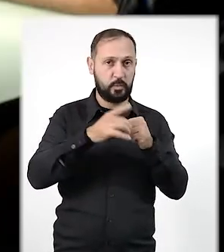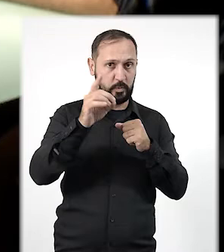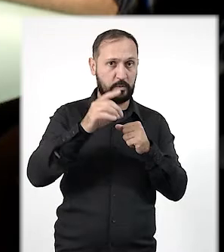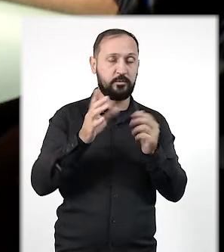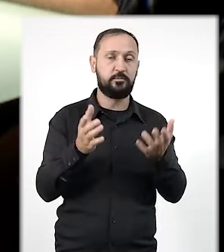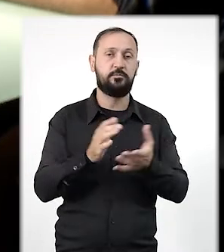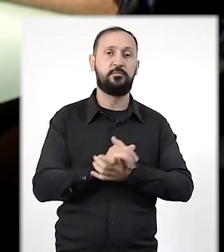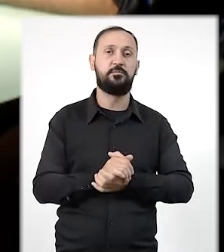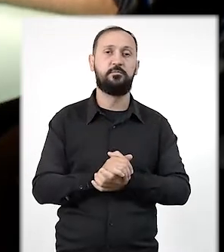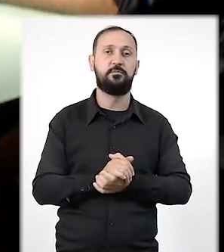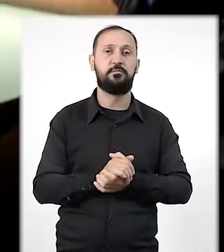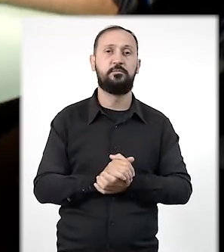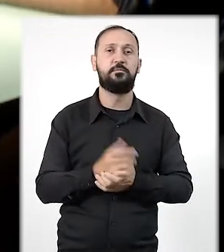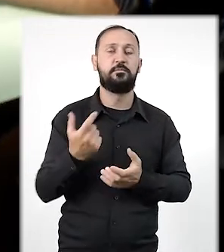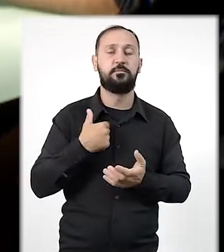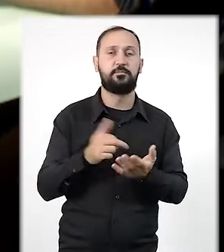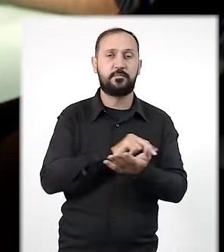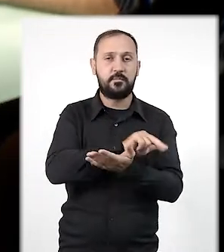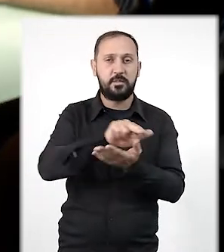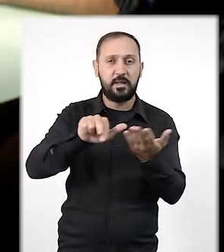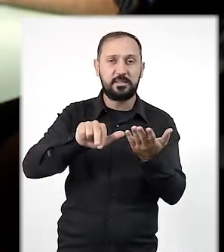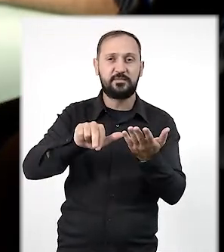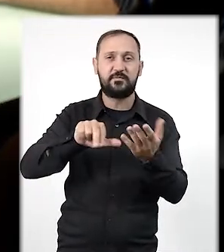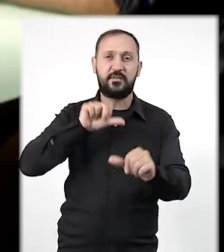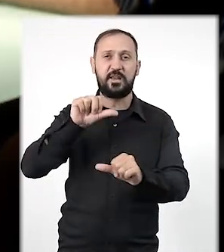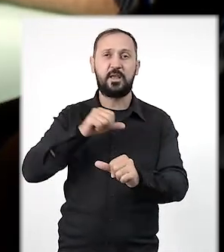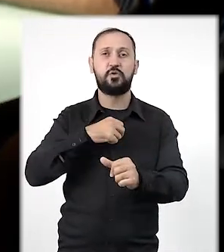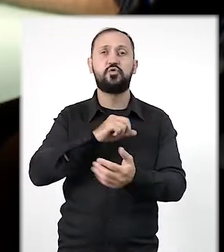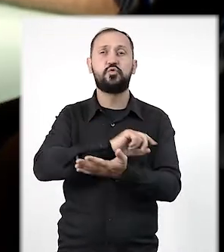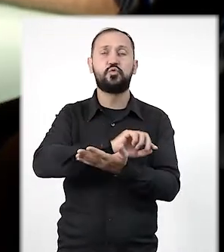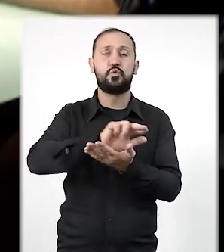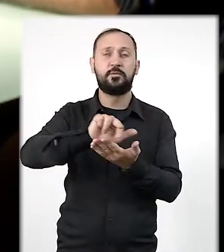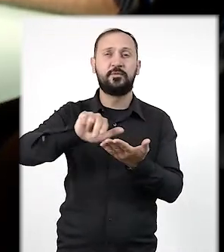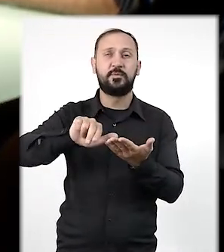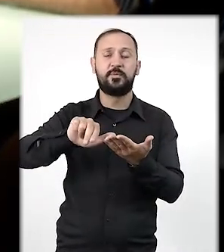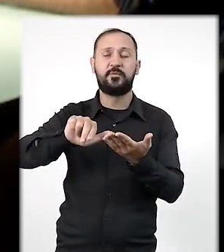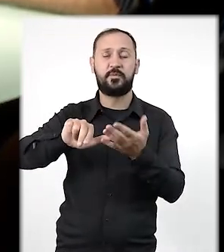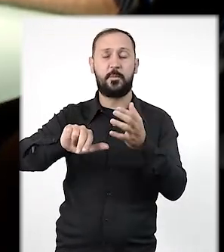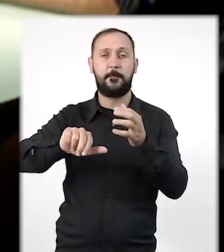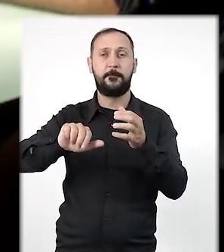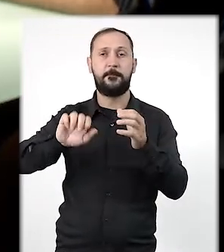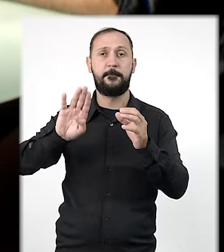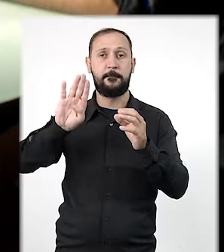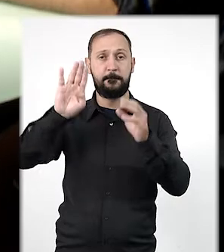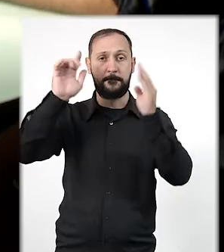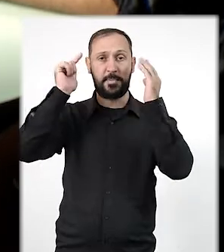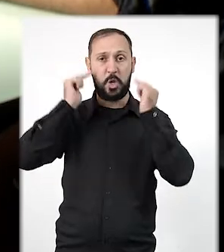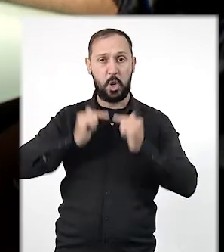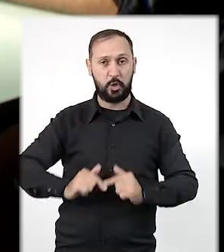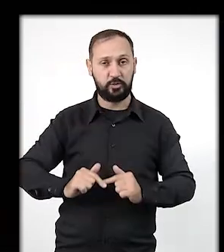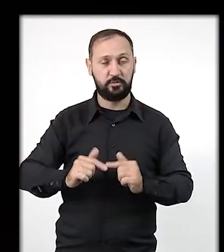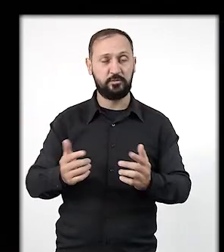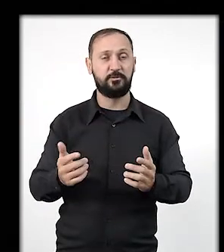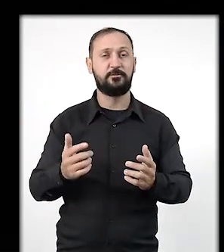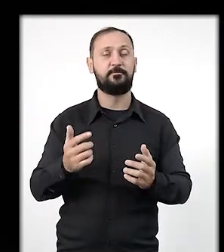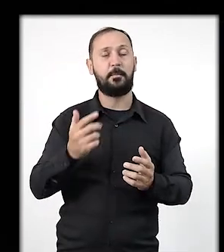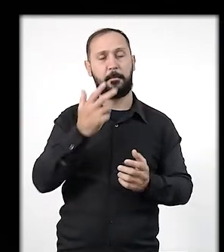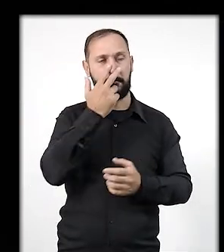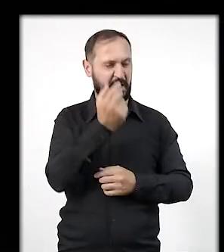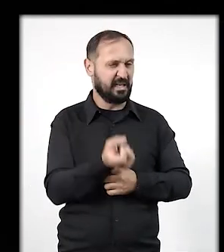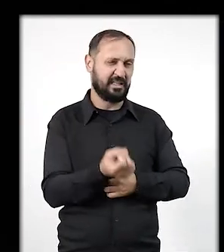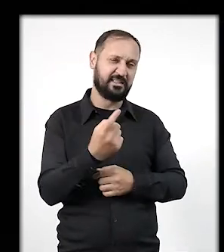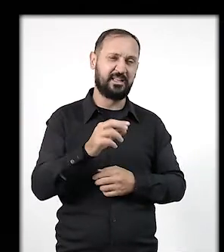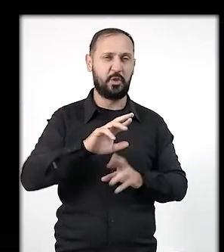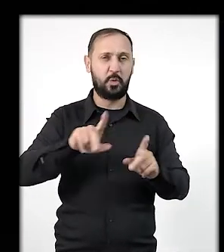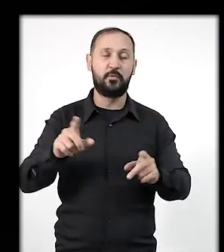doutorado, né? Agora, as variáveis biológicas, embora pareçam novidade para muitos, elas,